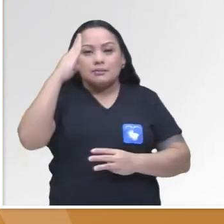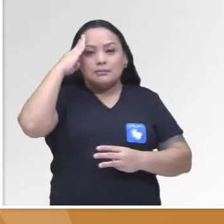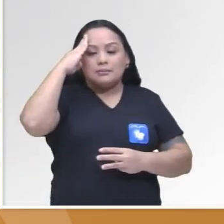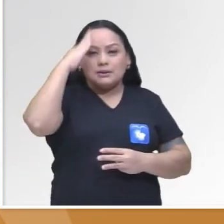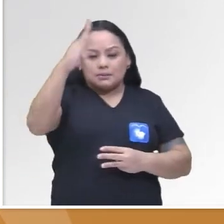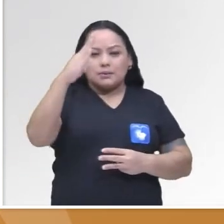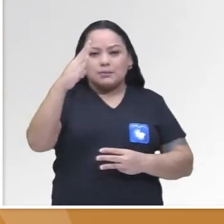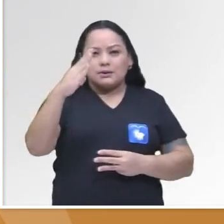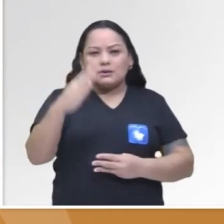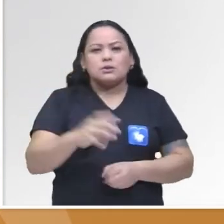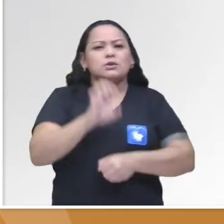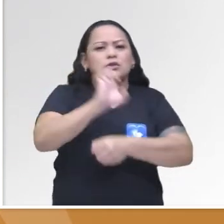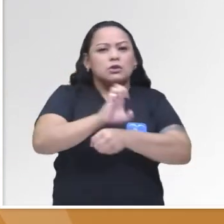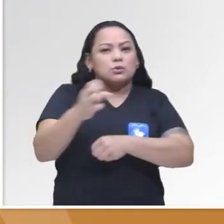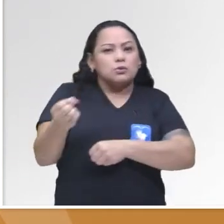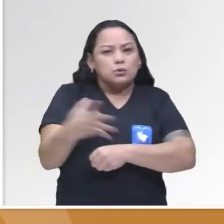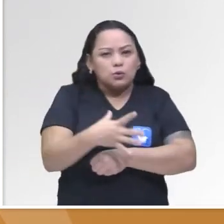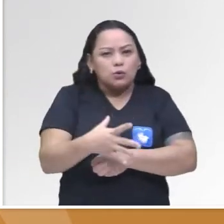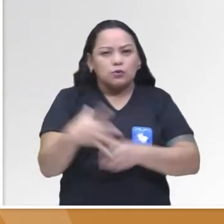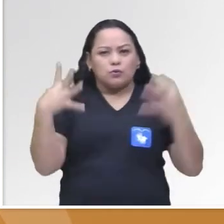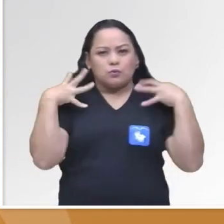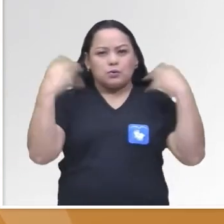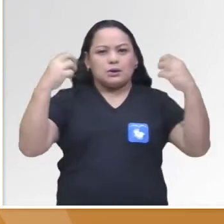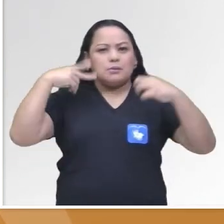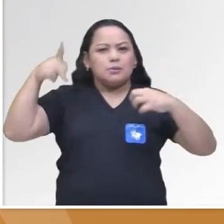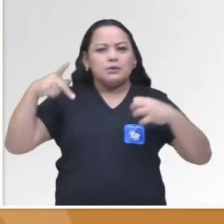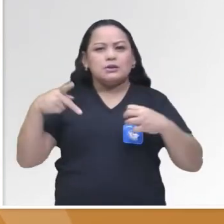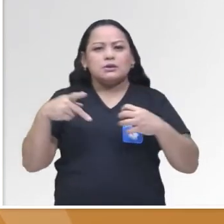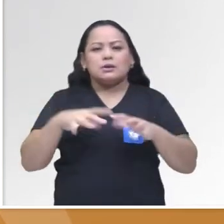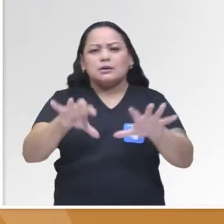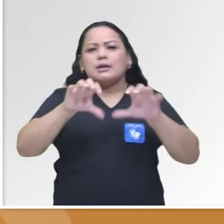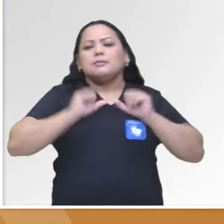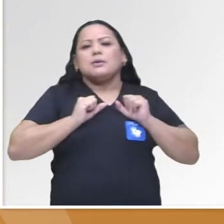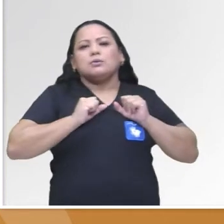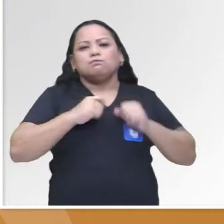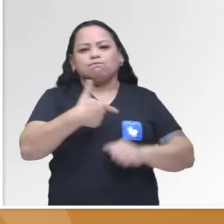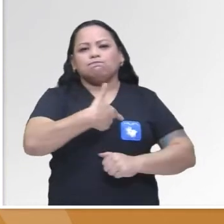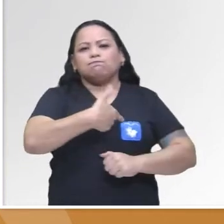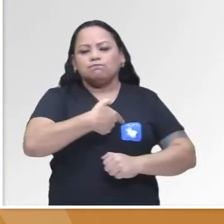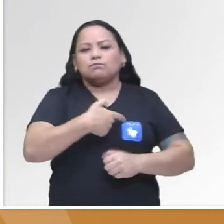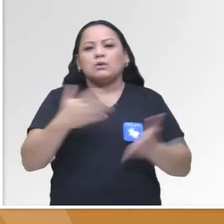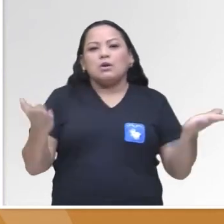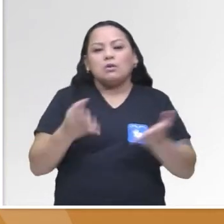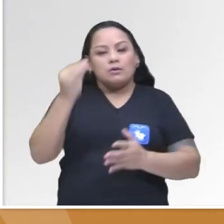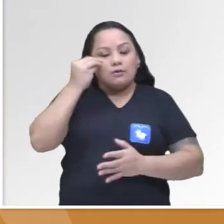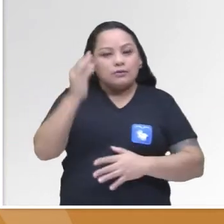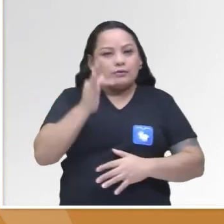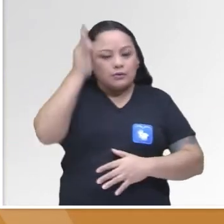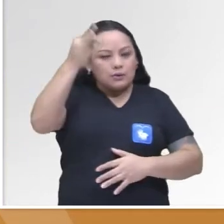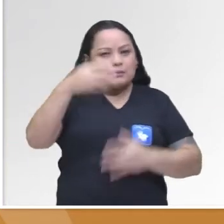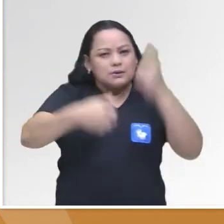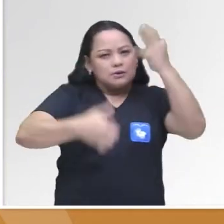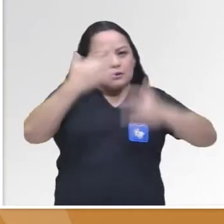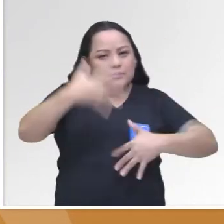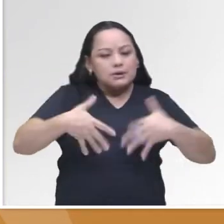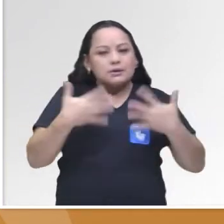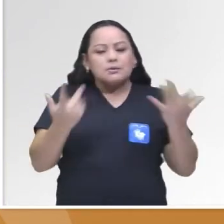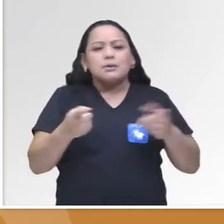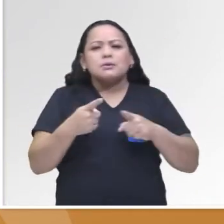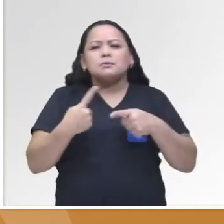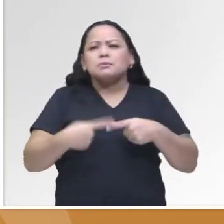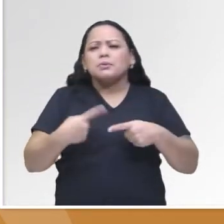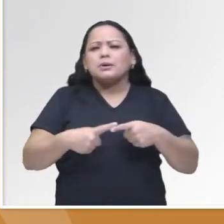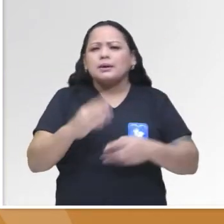no Estado Novo, o poder vai estar concentrado nas mãos dele, como vocês vão ver um pouco mais para frente. Mas por que eu pedi para a